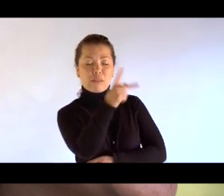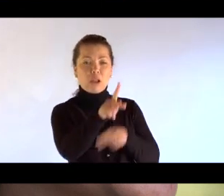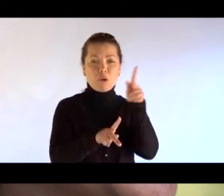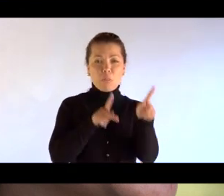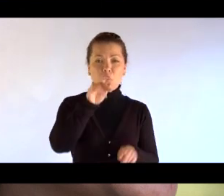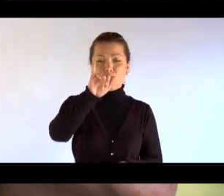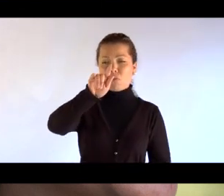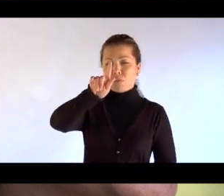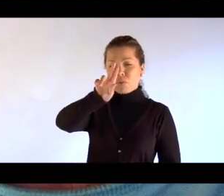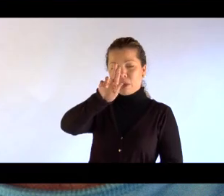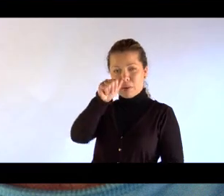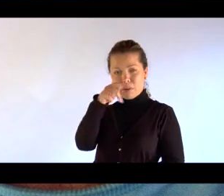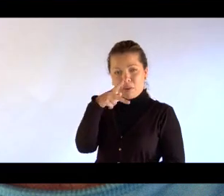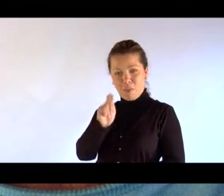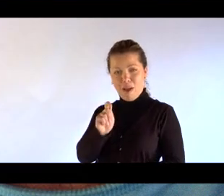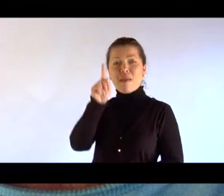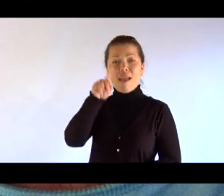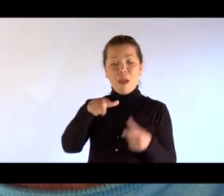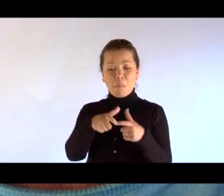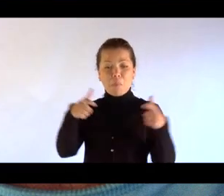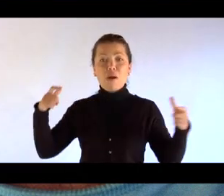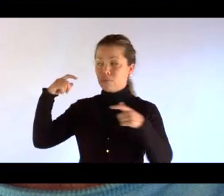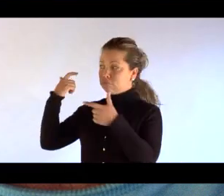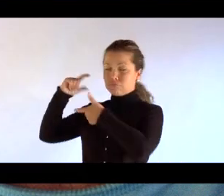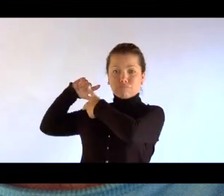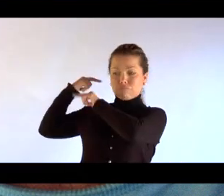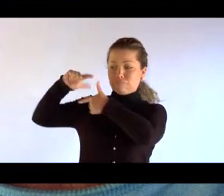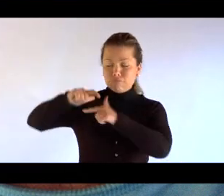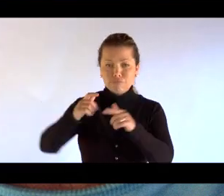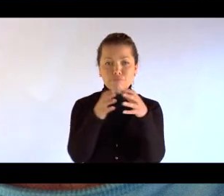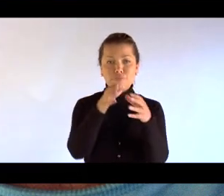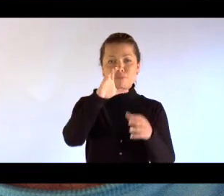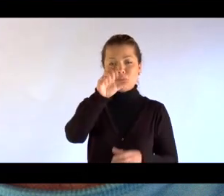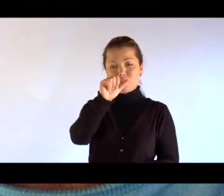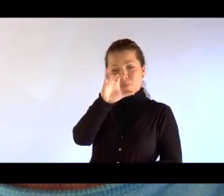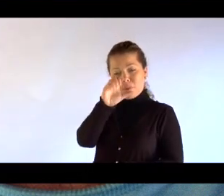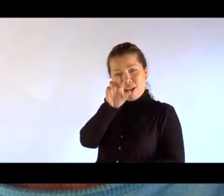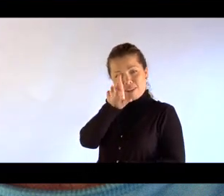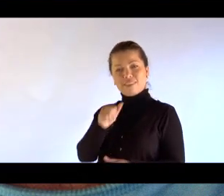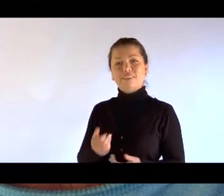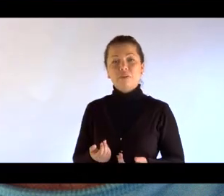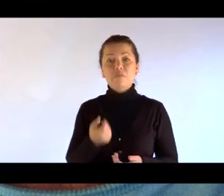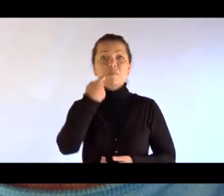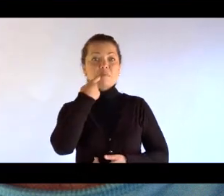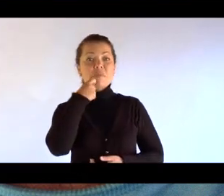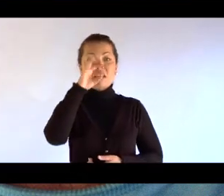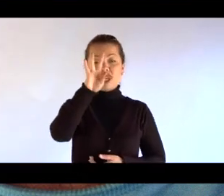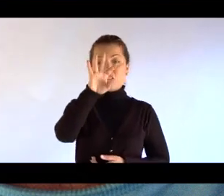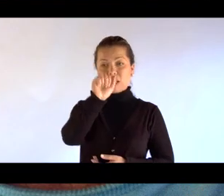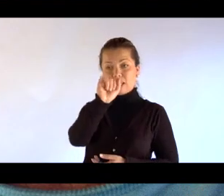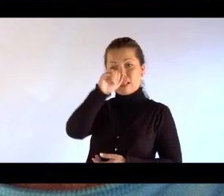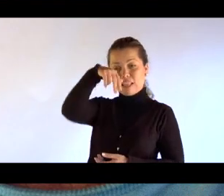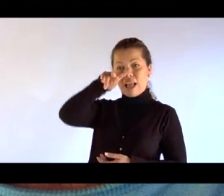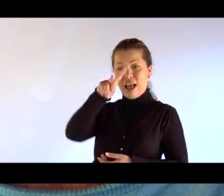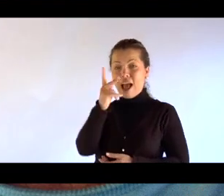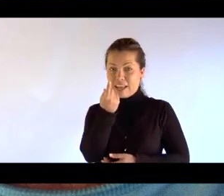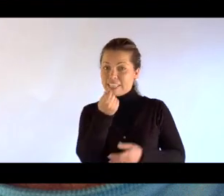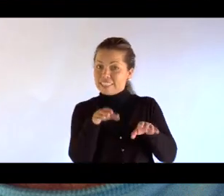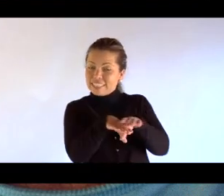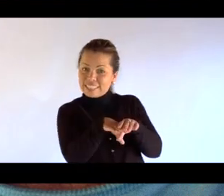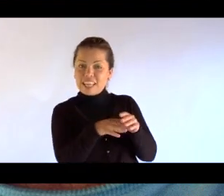modo de vida caiçara tem sofrido com as restrições ligadas ao extrativismo e sua relação com a legislação